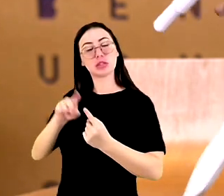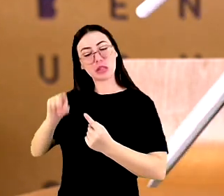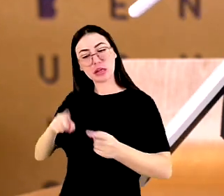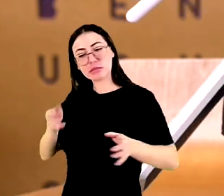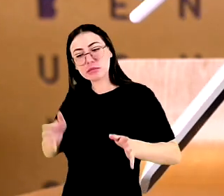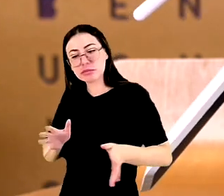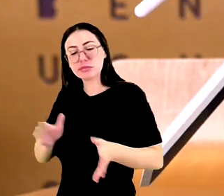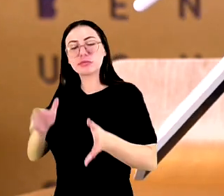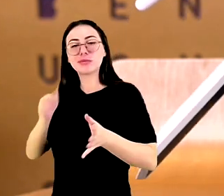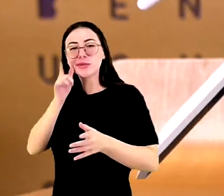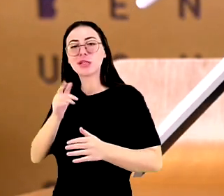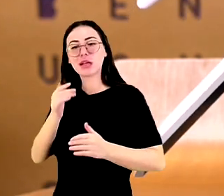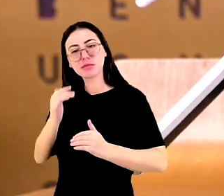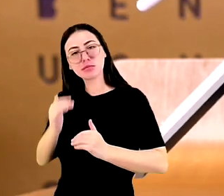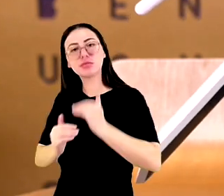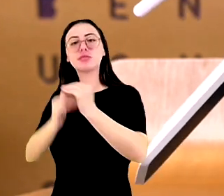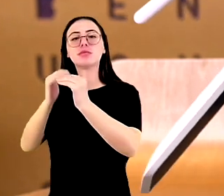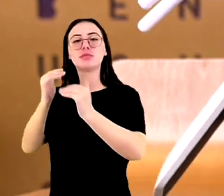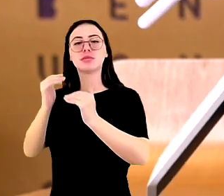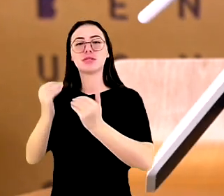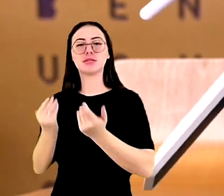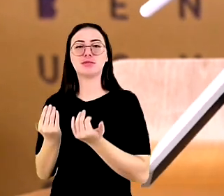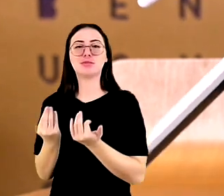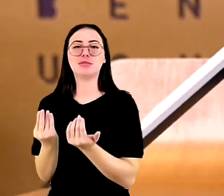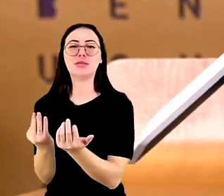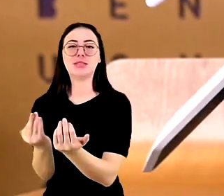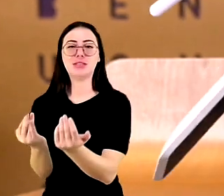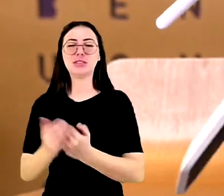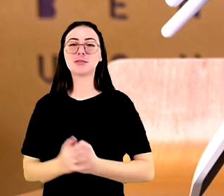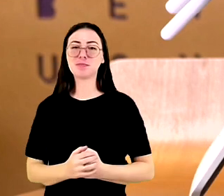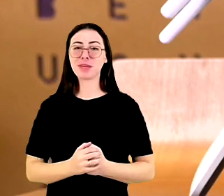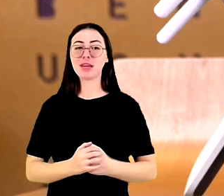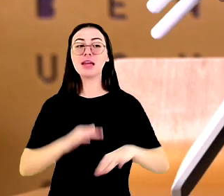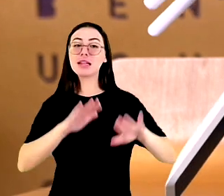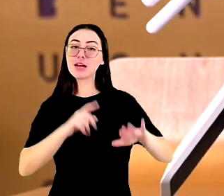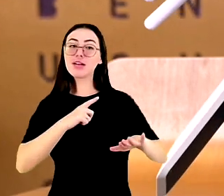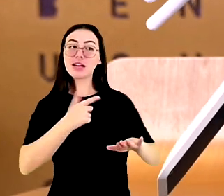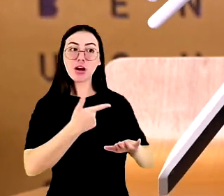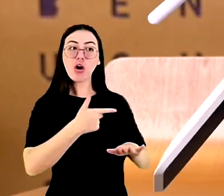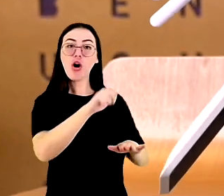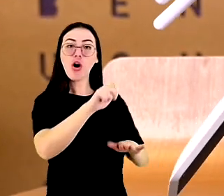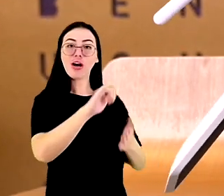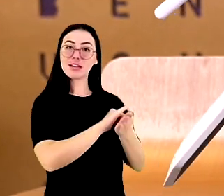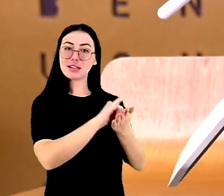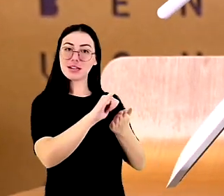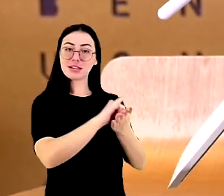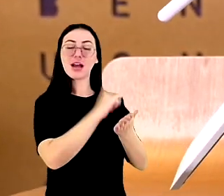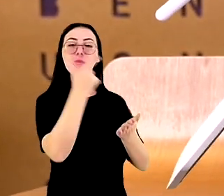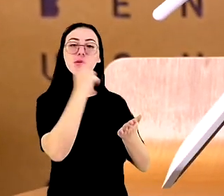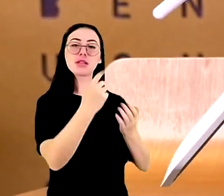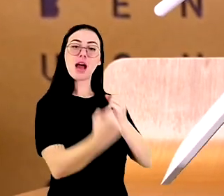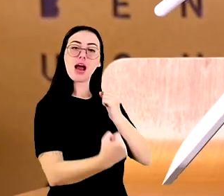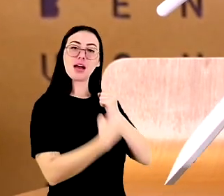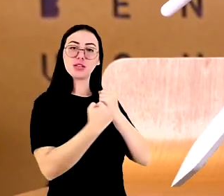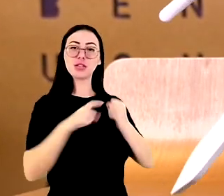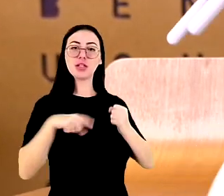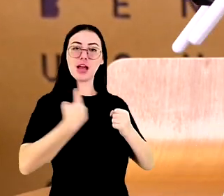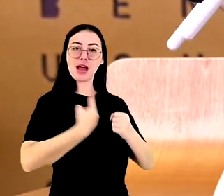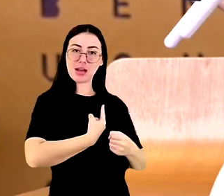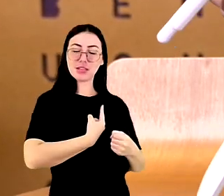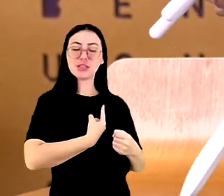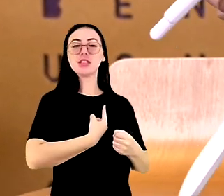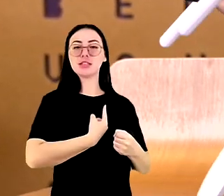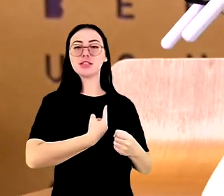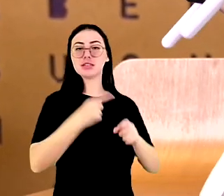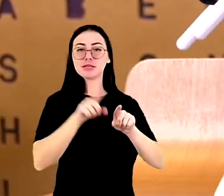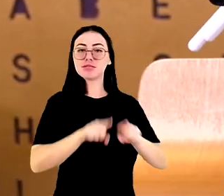ser até que alguma outra startup venha a somar nesse sentido na nossa plataforma,